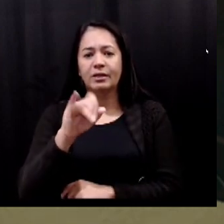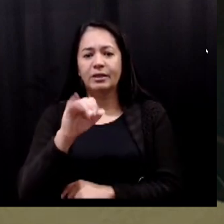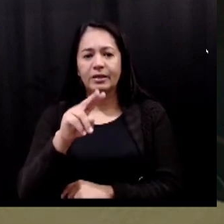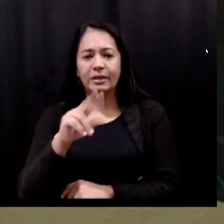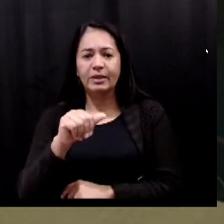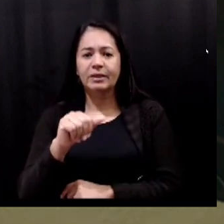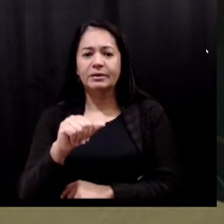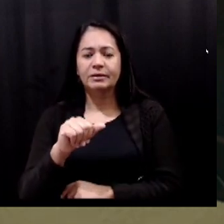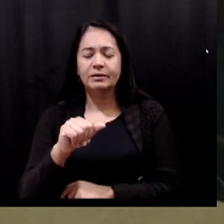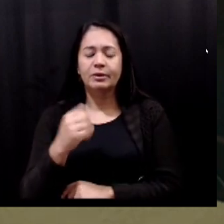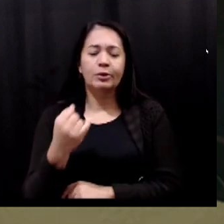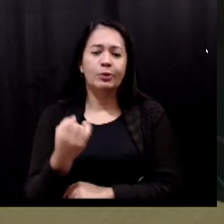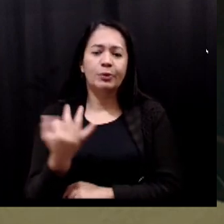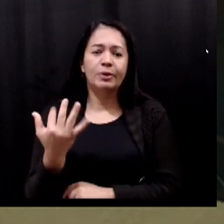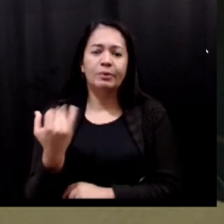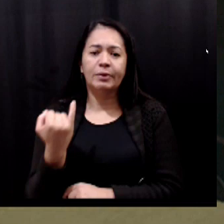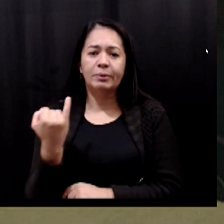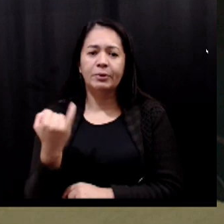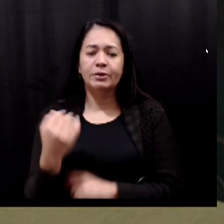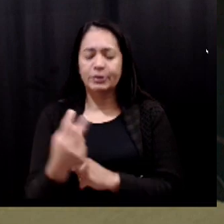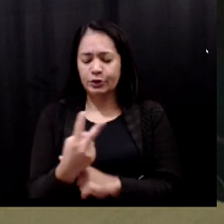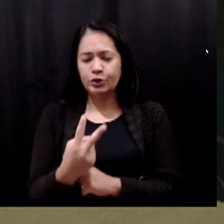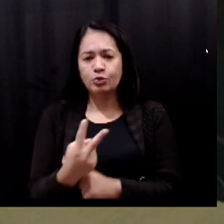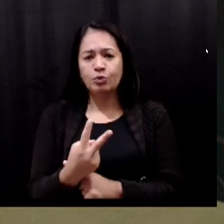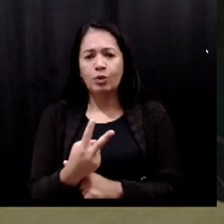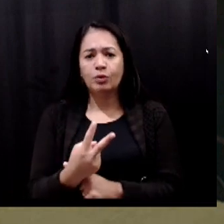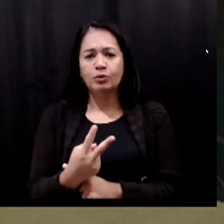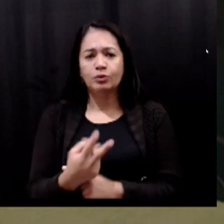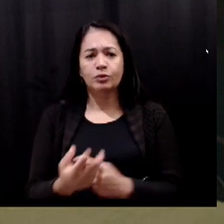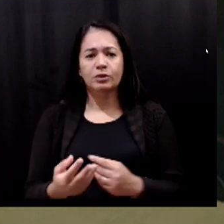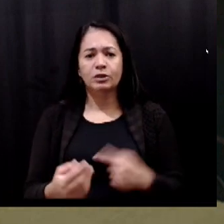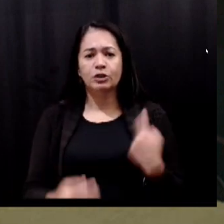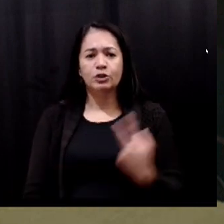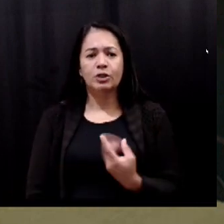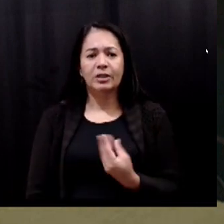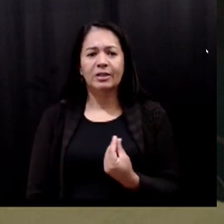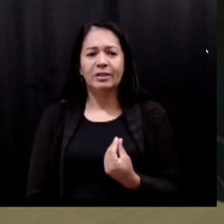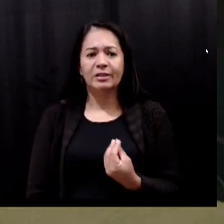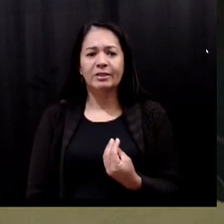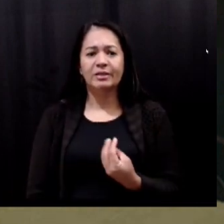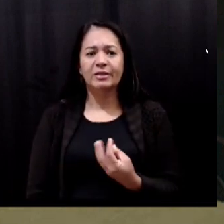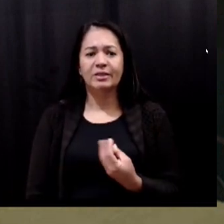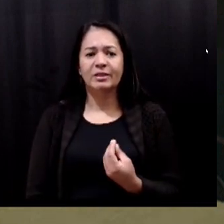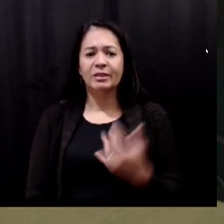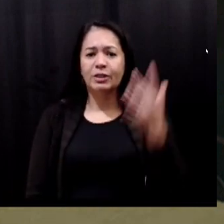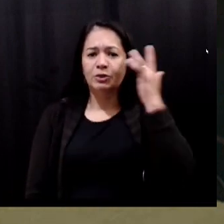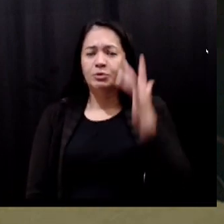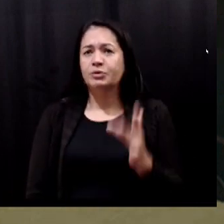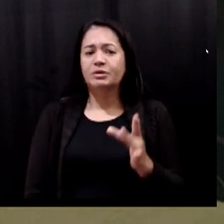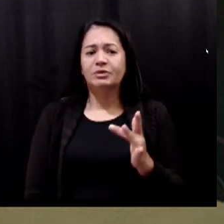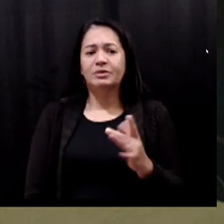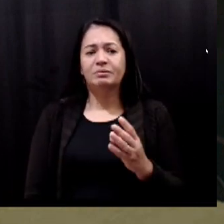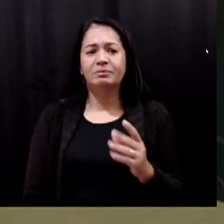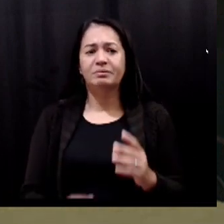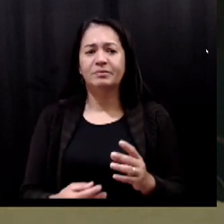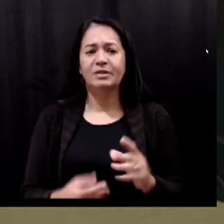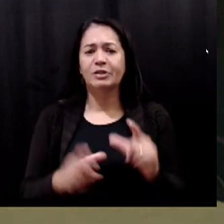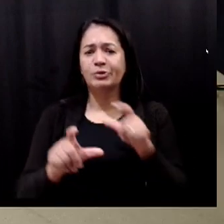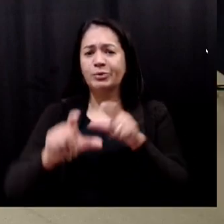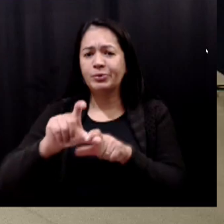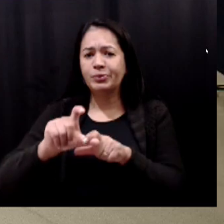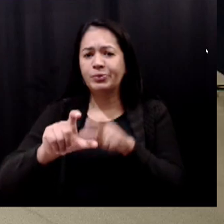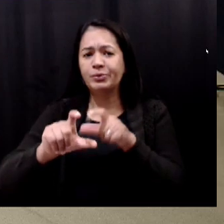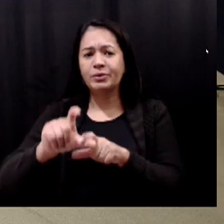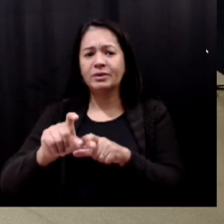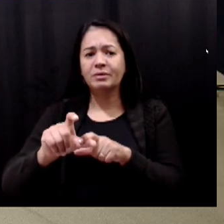cuidando, mas de se cuidar também, e pra gente também não ficar, eu não sei se a palavra é correta, mas dependente de estar cuidando de